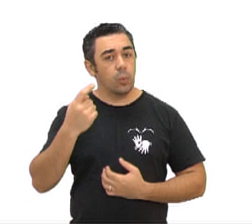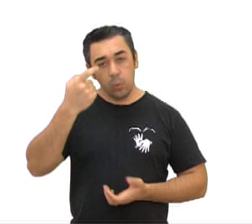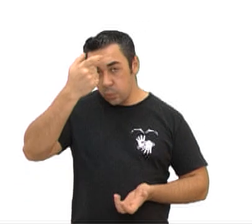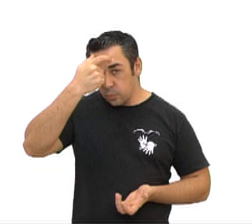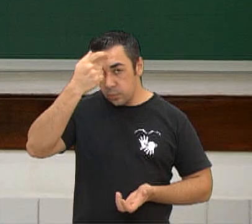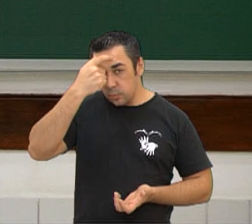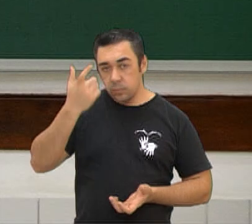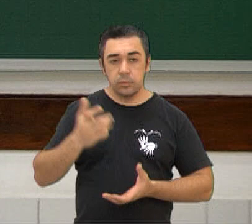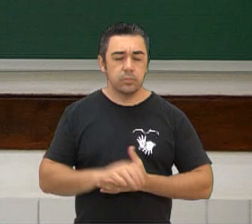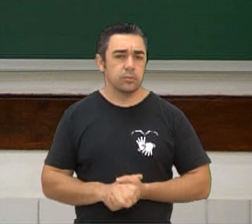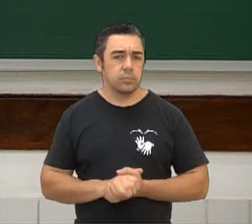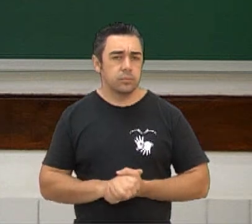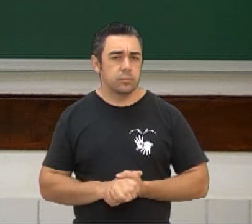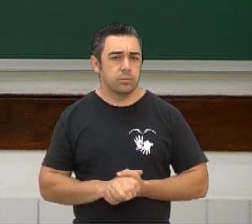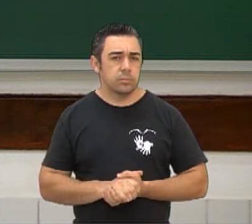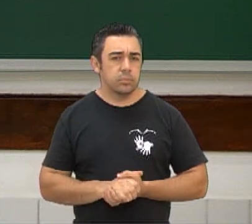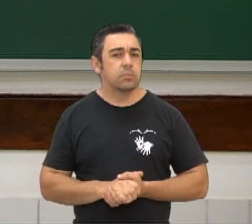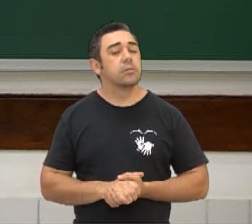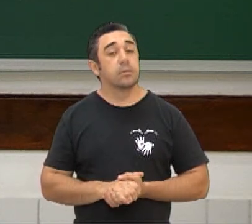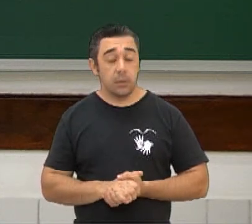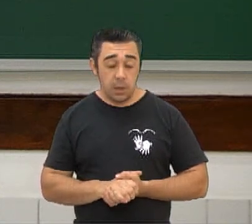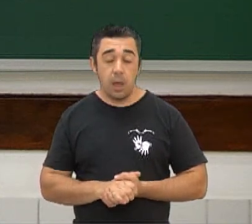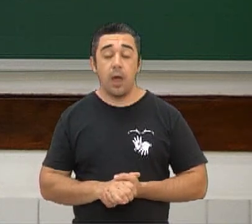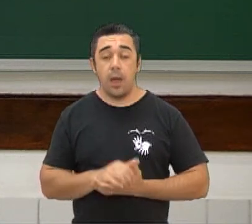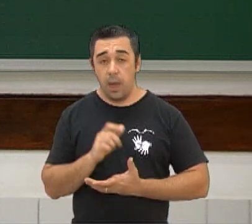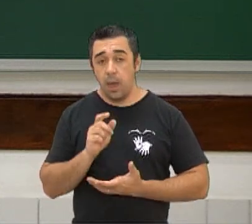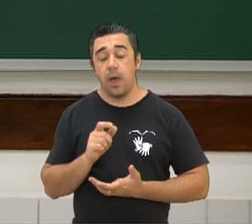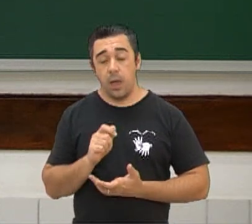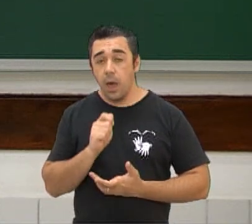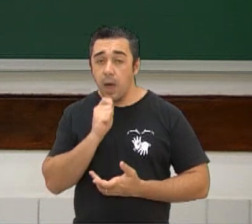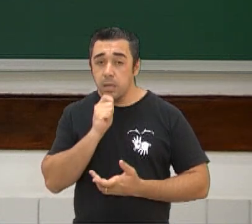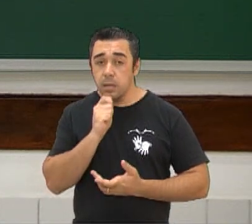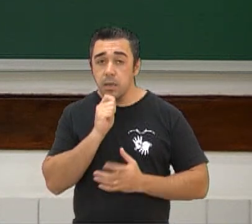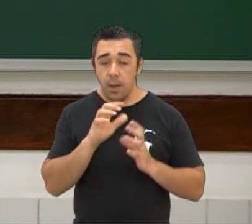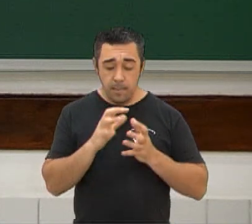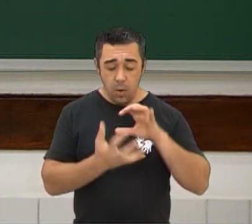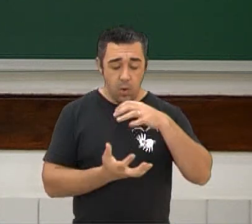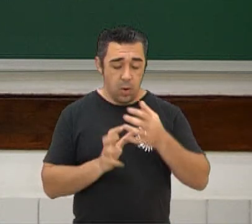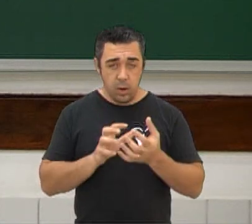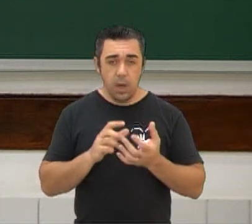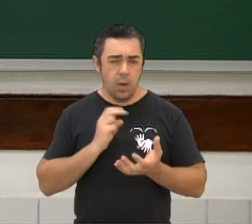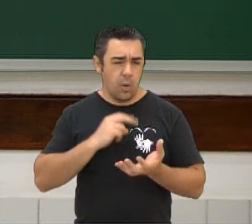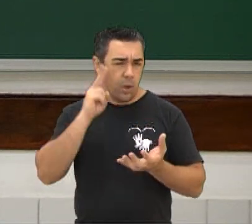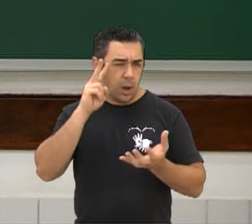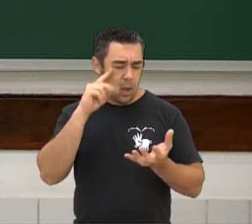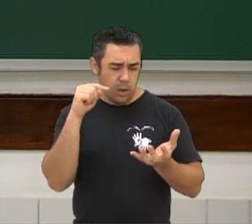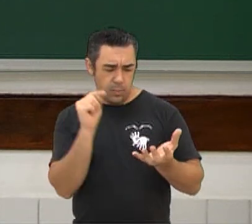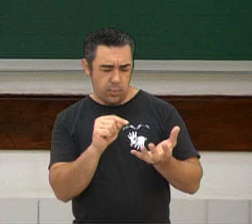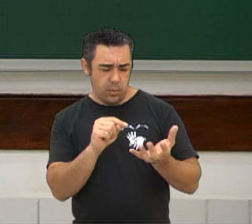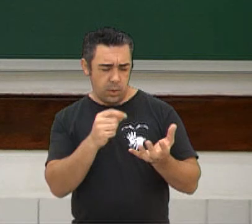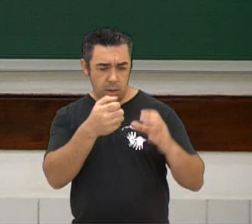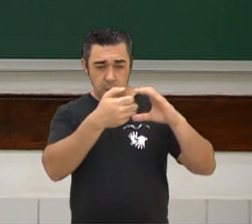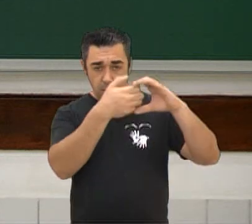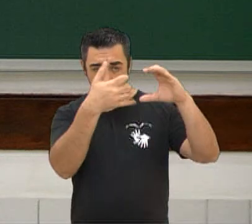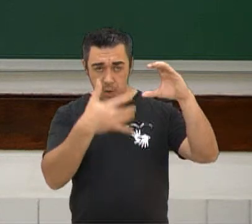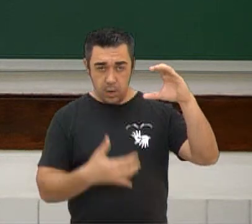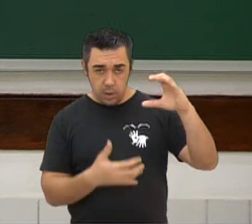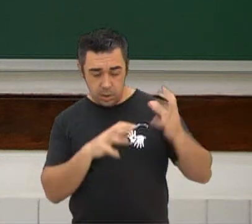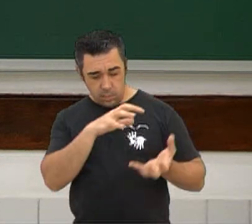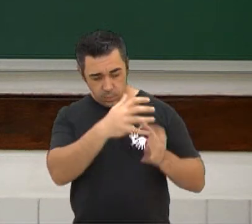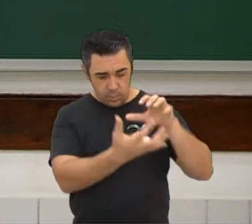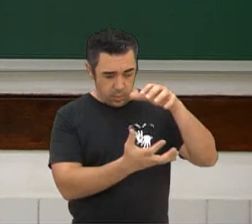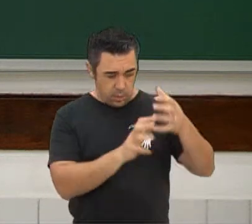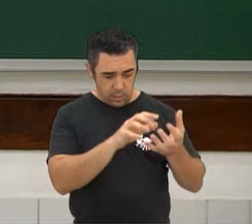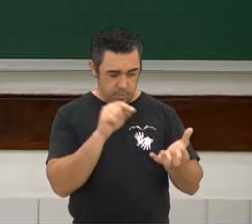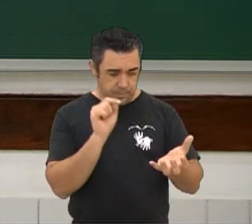intelectual. Ainda essa mesma bola de basquete, eu me recordo das características dela. Então, ao